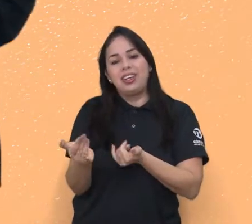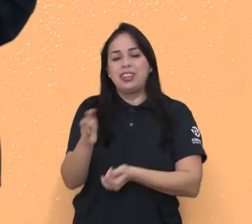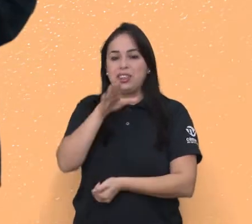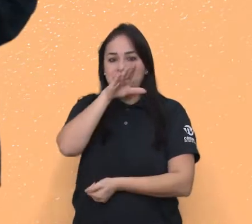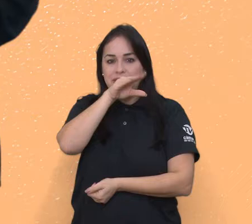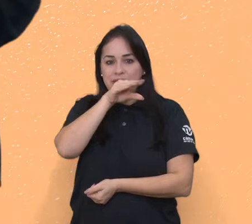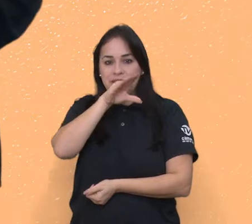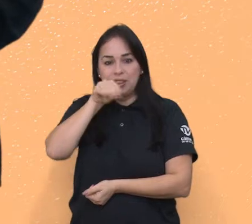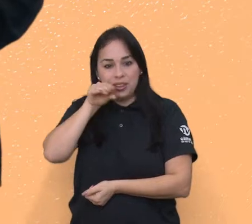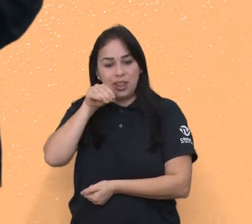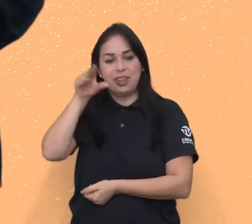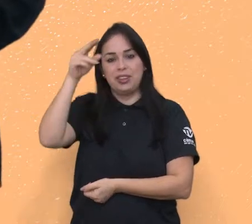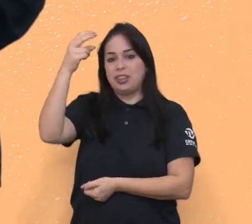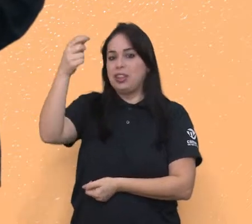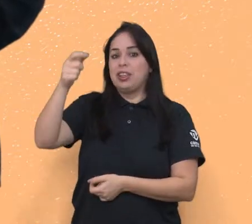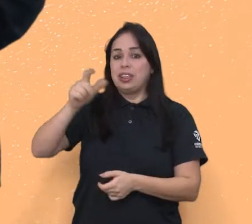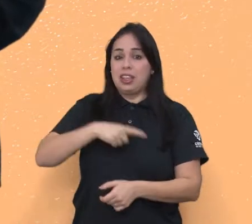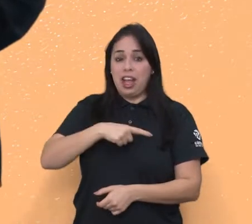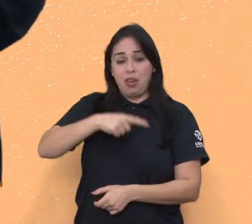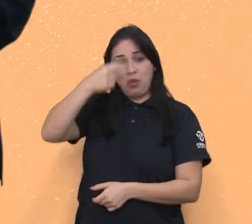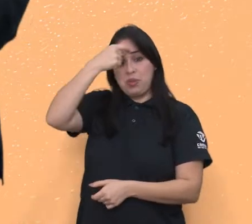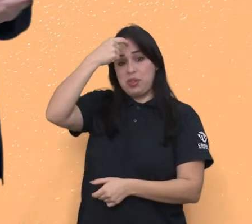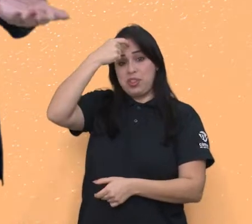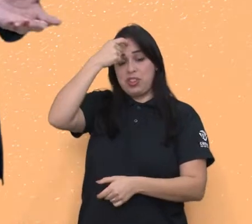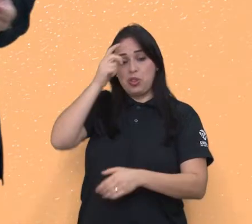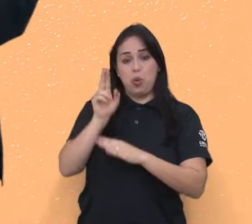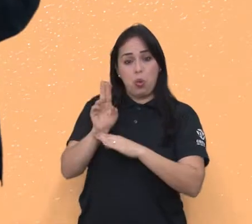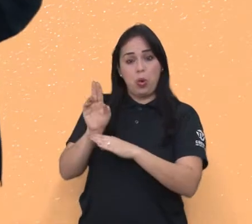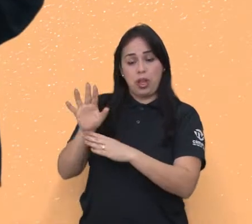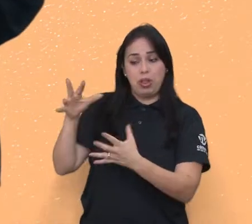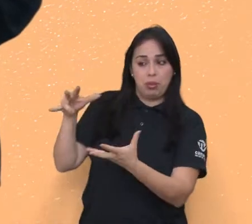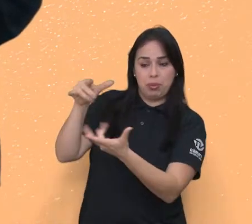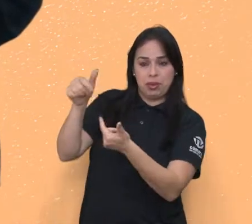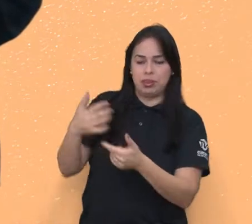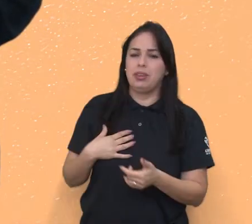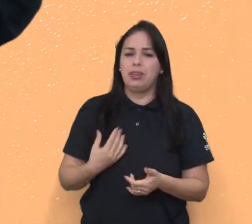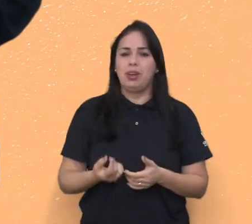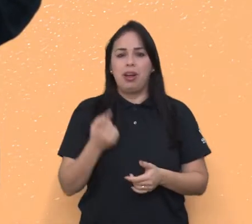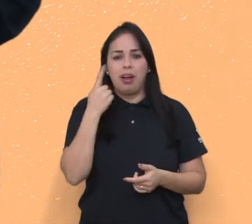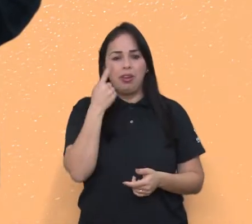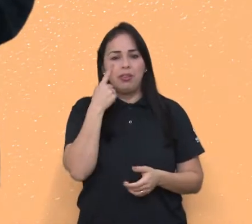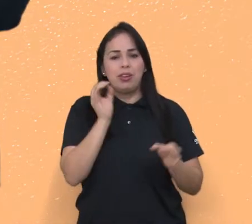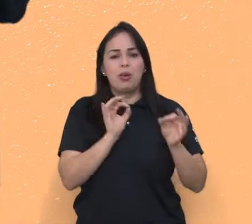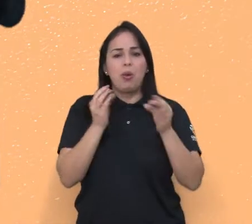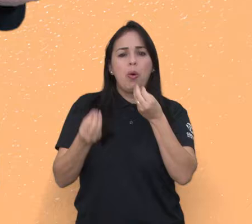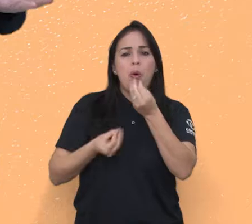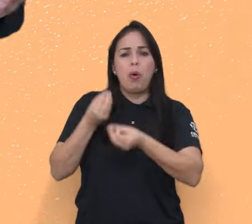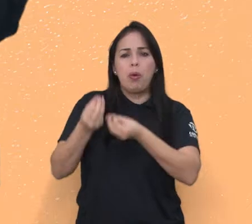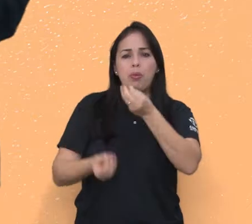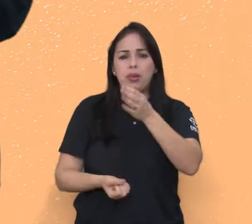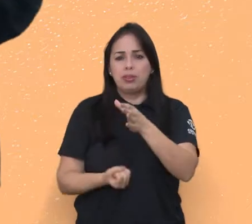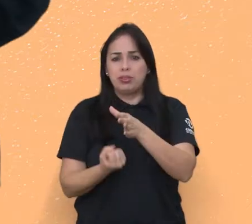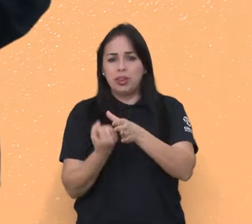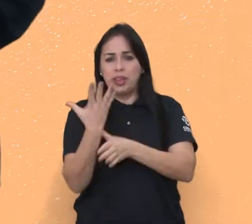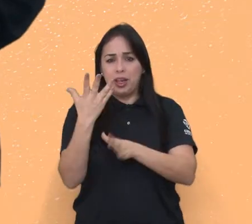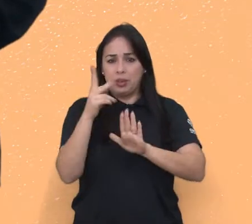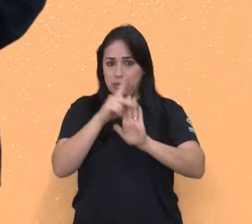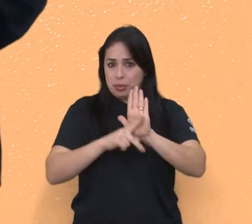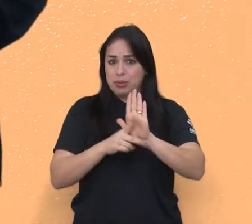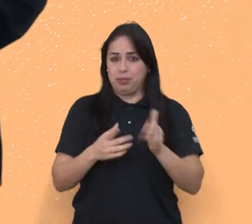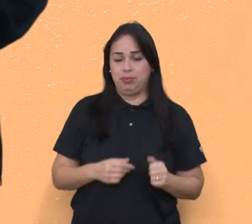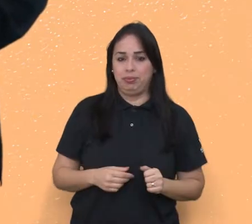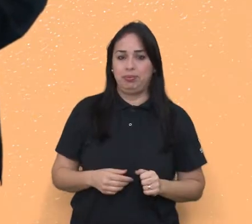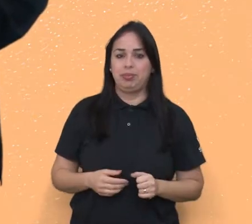ecológica e aprendem a cuidar do planeta. Confira agora como surgiu o Reciclaí pelo olhar do fundador do